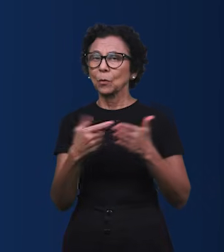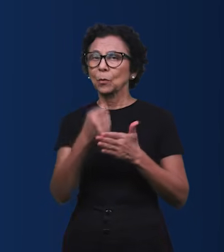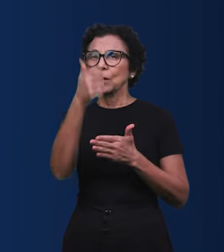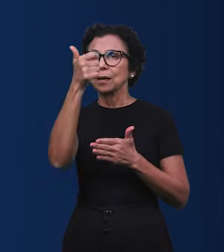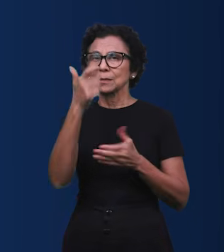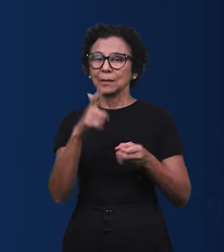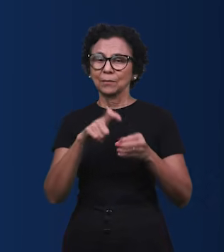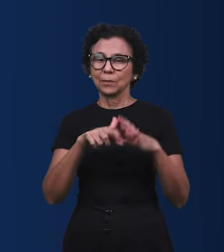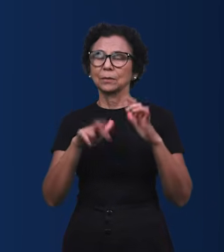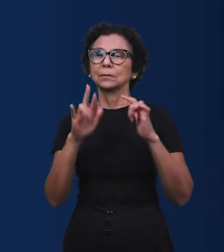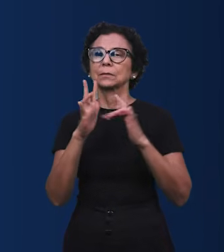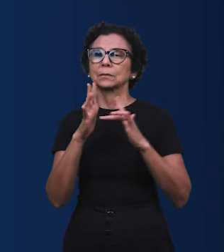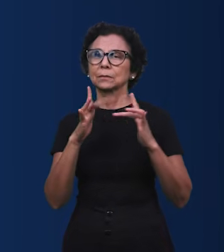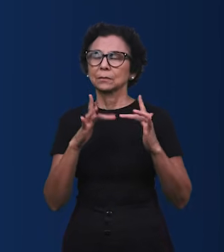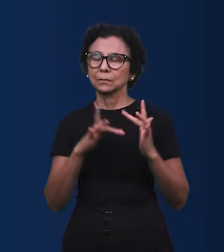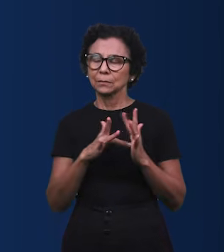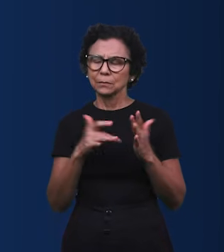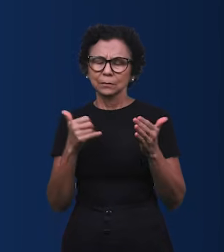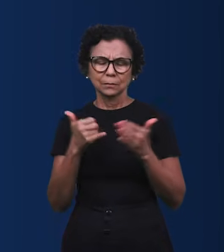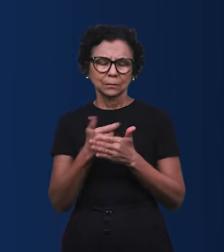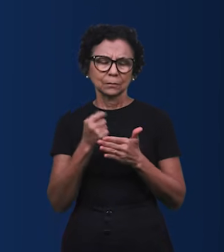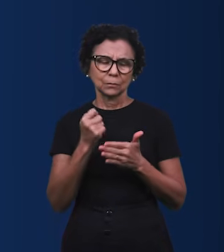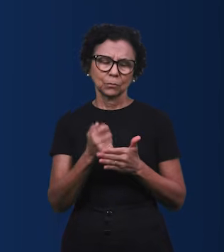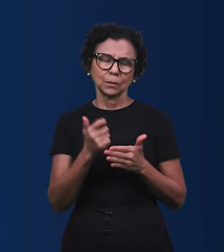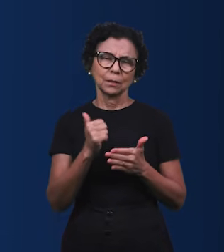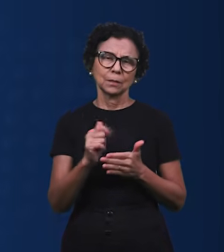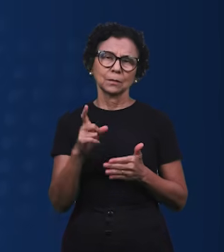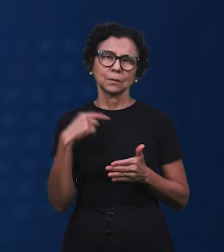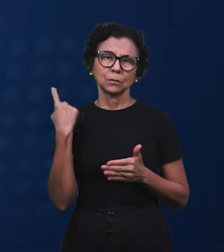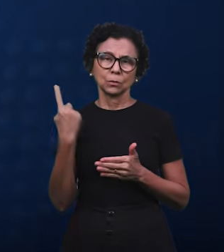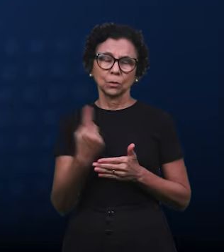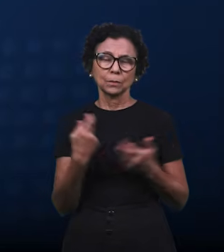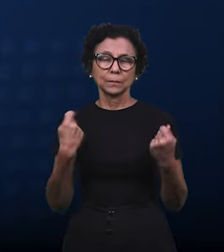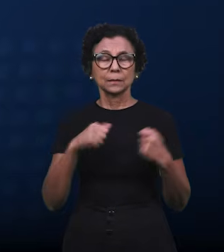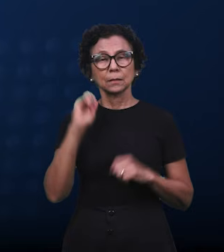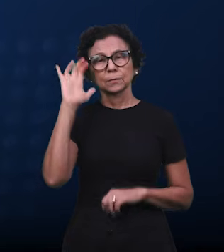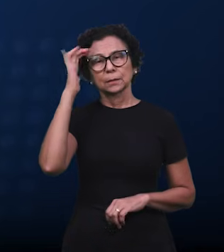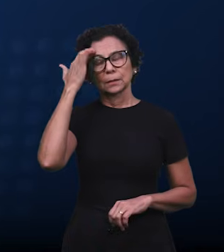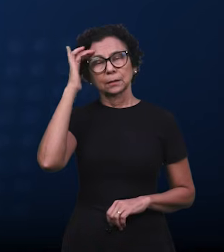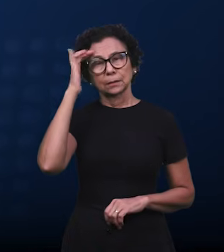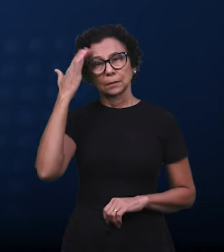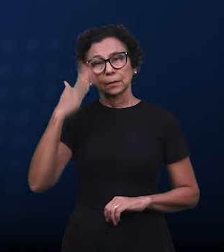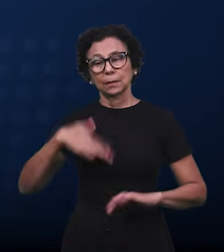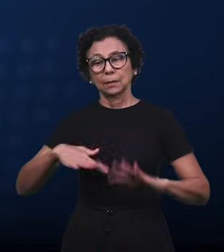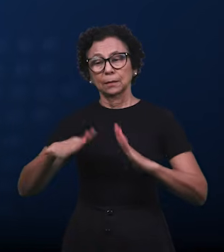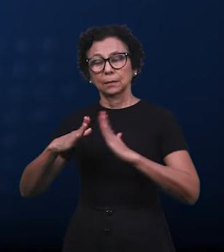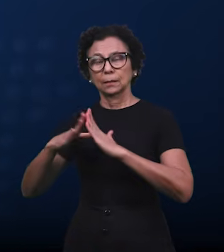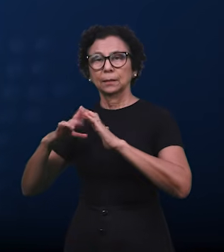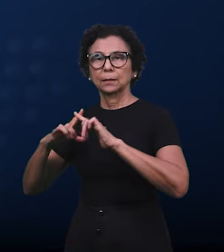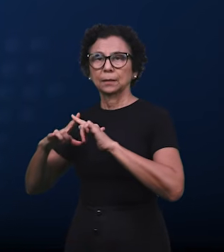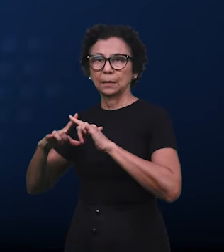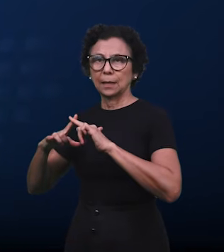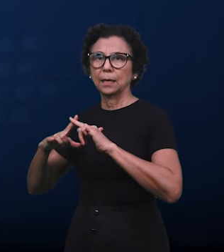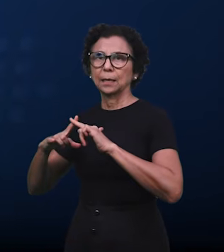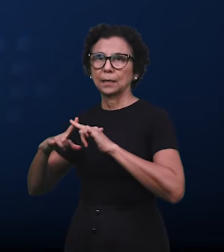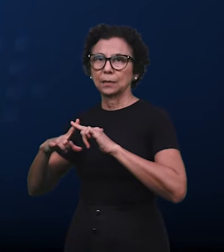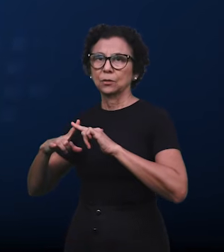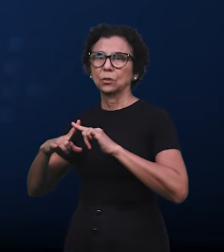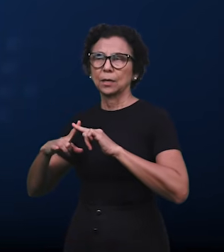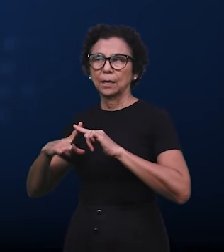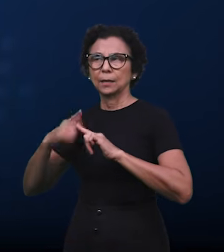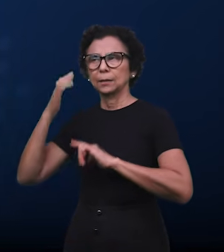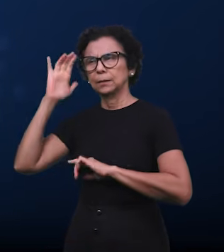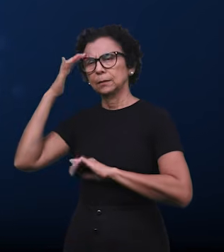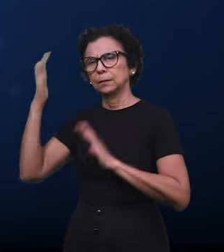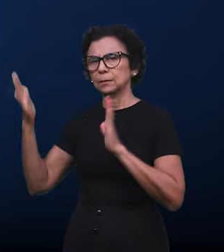sinal que Jesus está às portas e que nós temos que entender que a igreja ela é mestra quando ela discerne